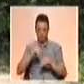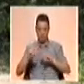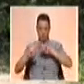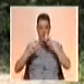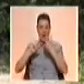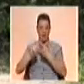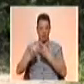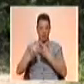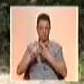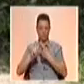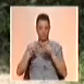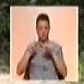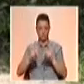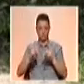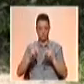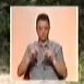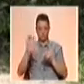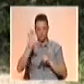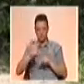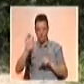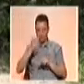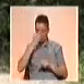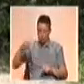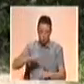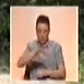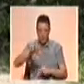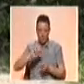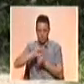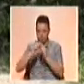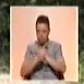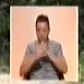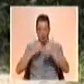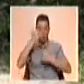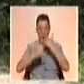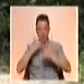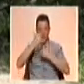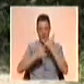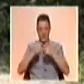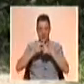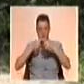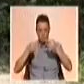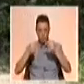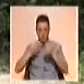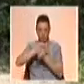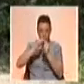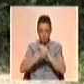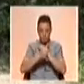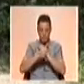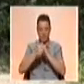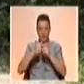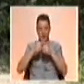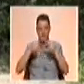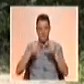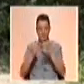ano... Isto adquire a forma do jardim e vai mudando de cor. Uhum. Então, as plantas vão mudando porque é